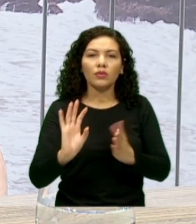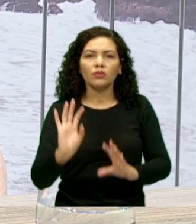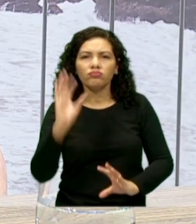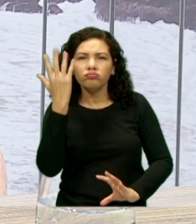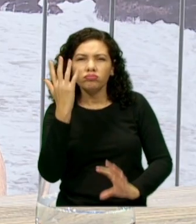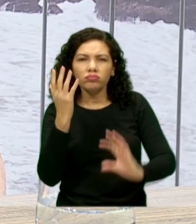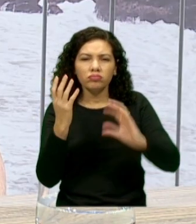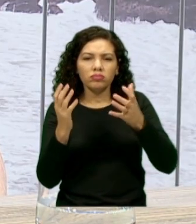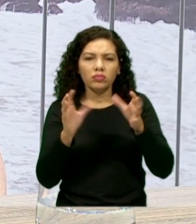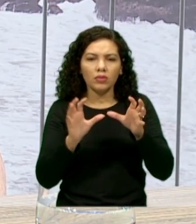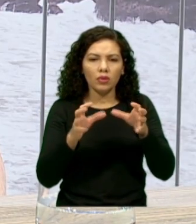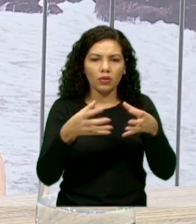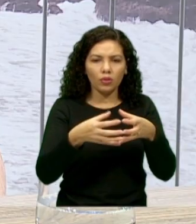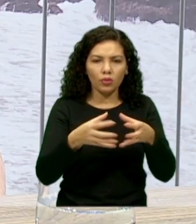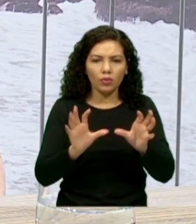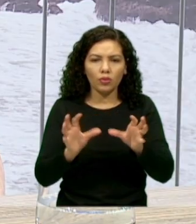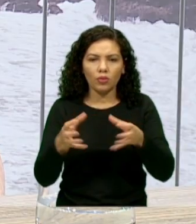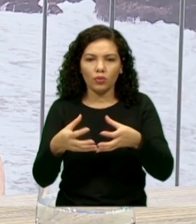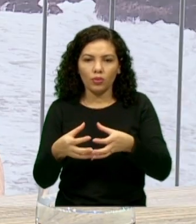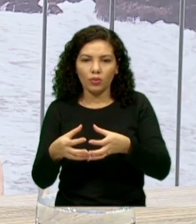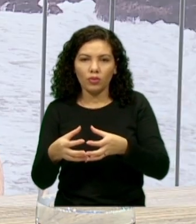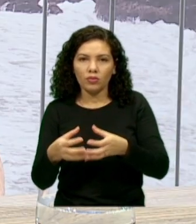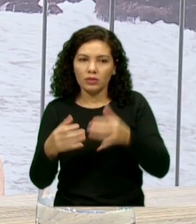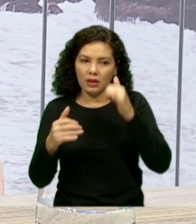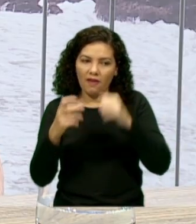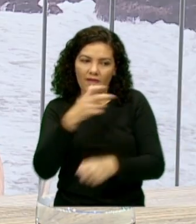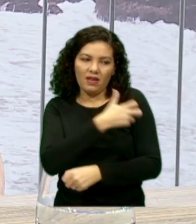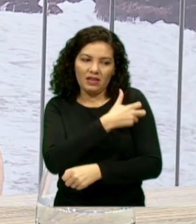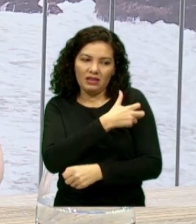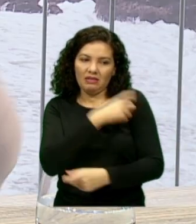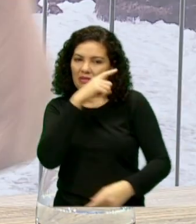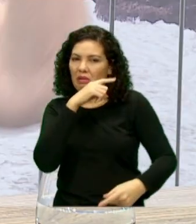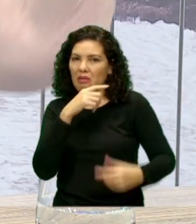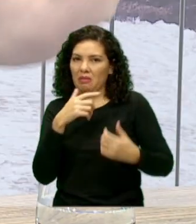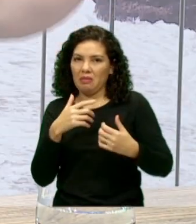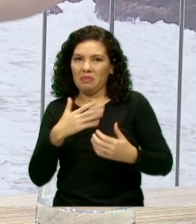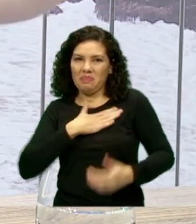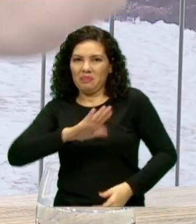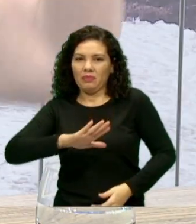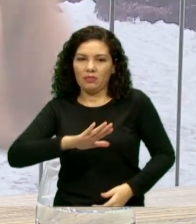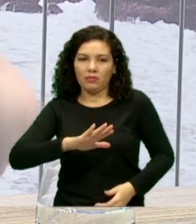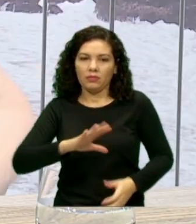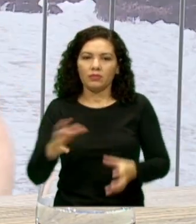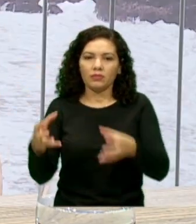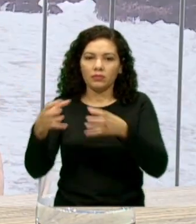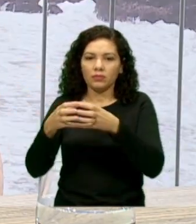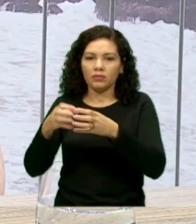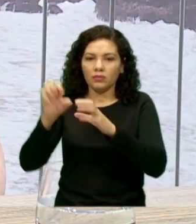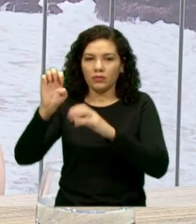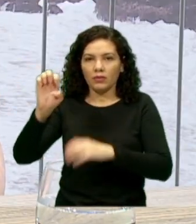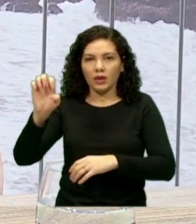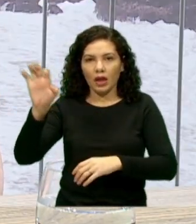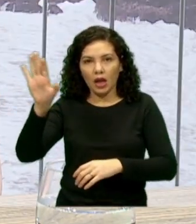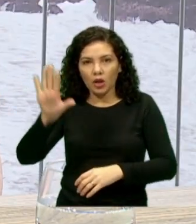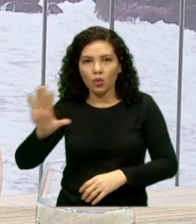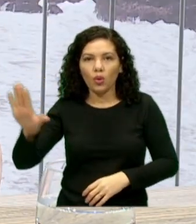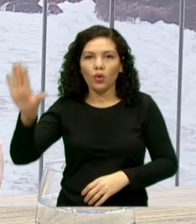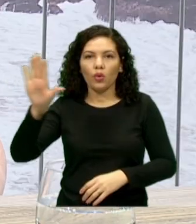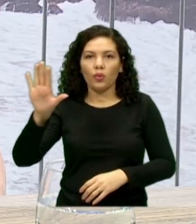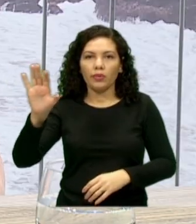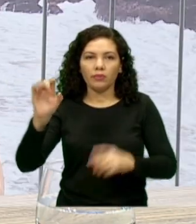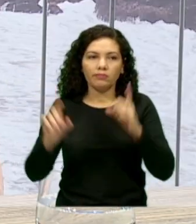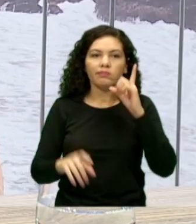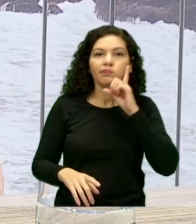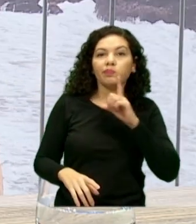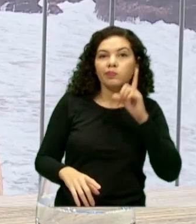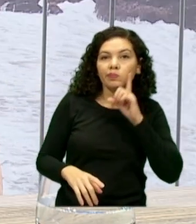os grupos anti-vac, que são os anti-vacinas, que eram grupos lá na Europa, nos